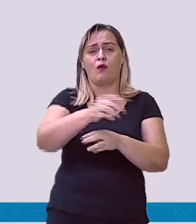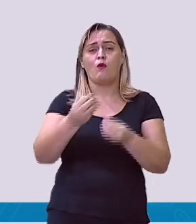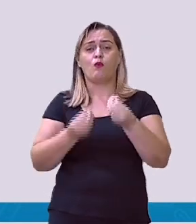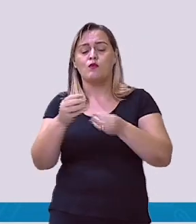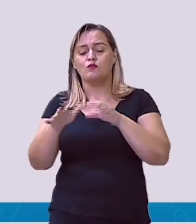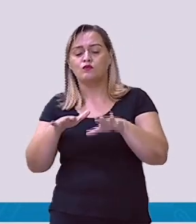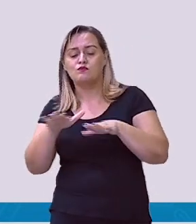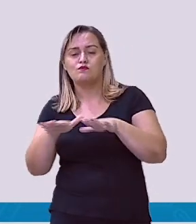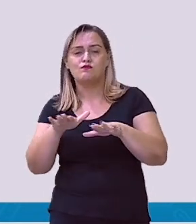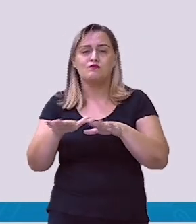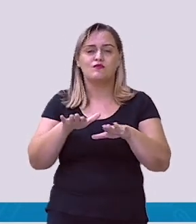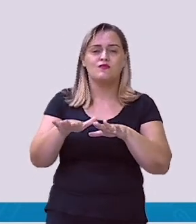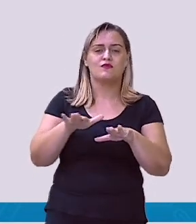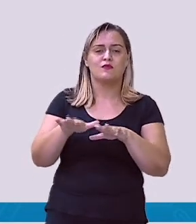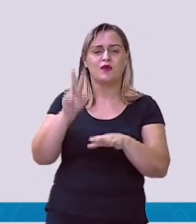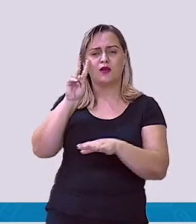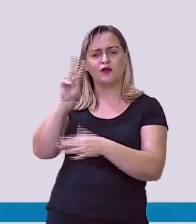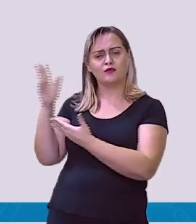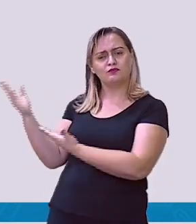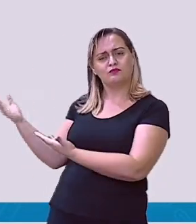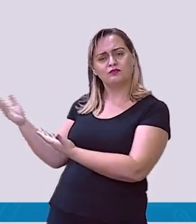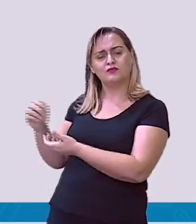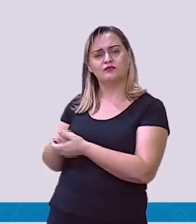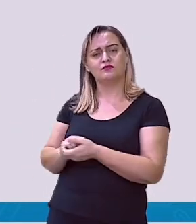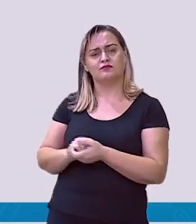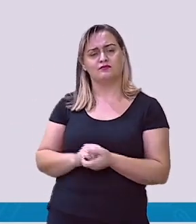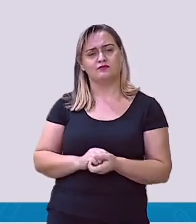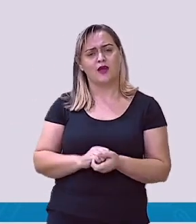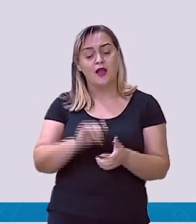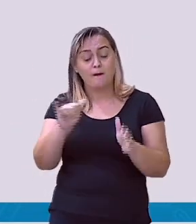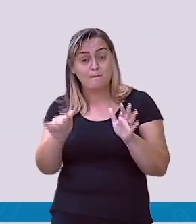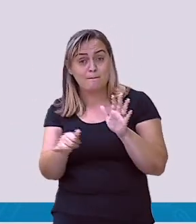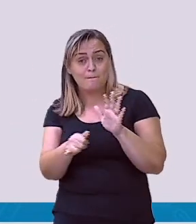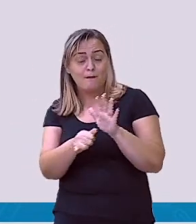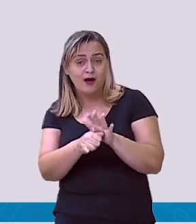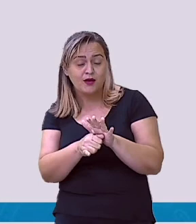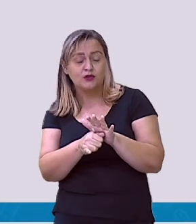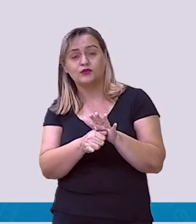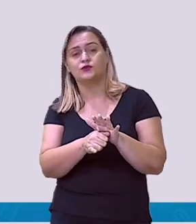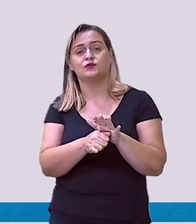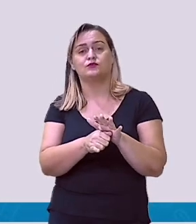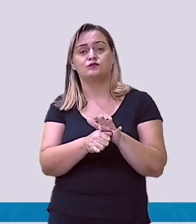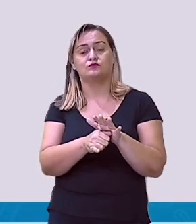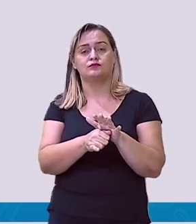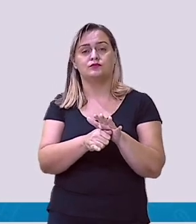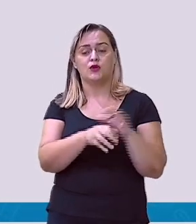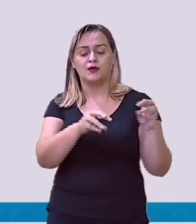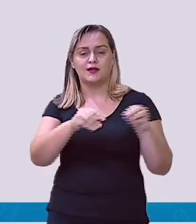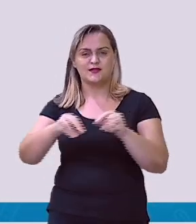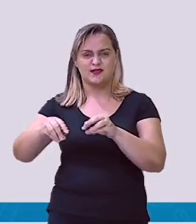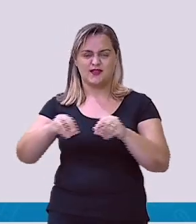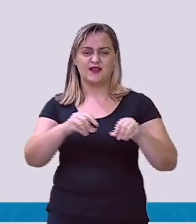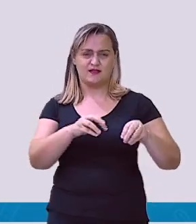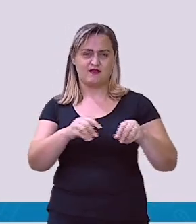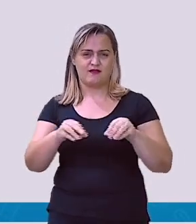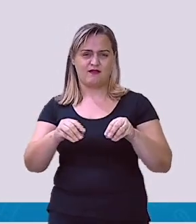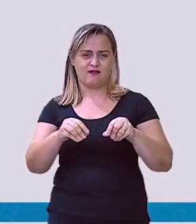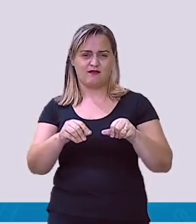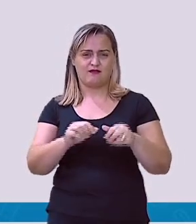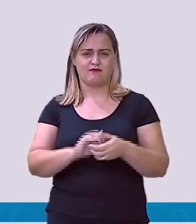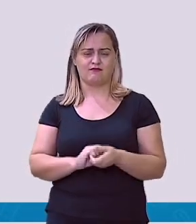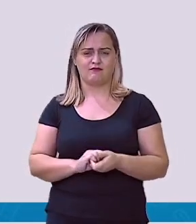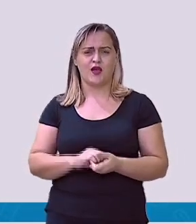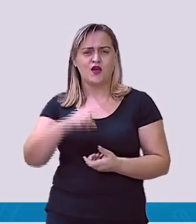desses movimentos aí, abaixo da crosta, abaixo da litosfera. Eu coloquei para que você